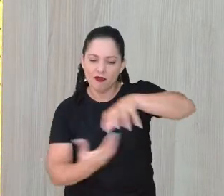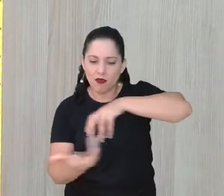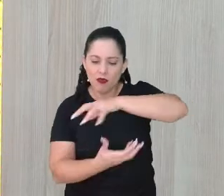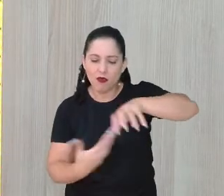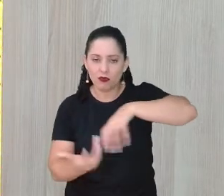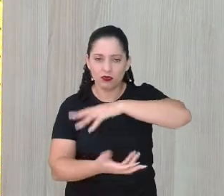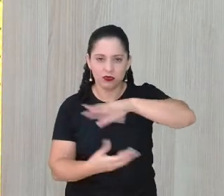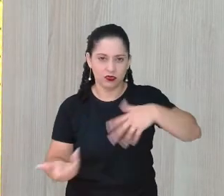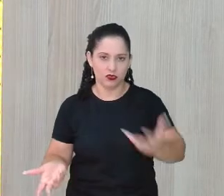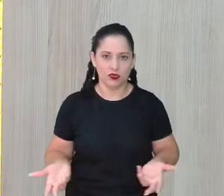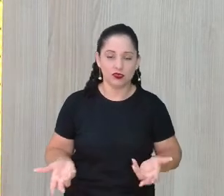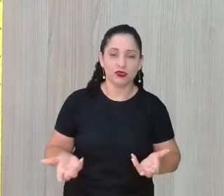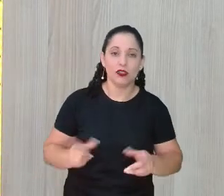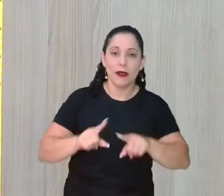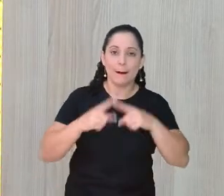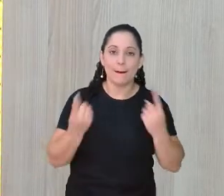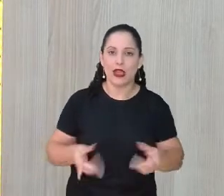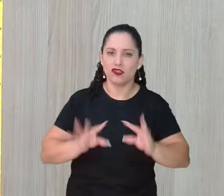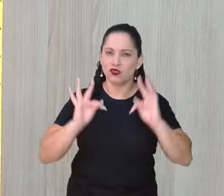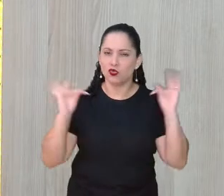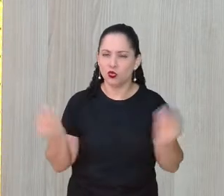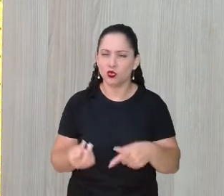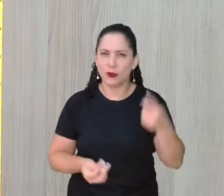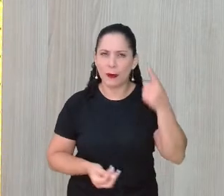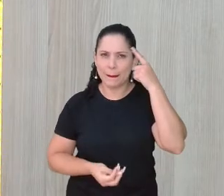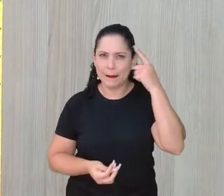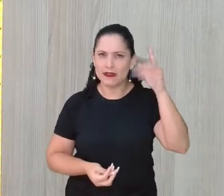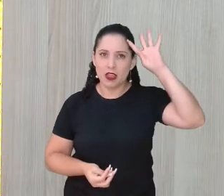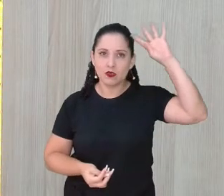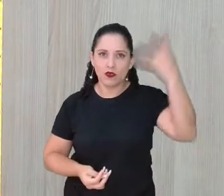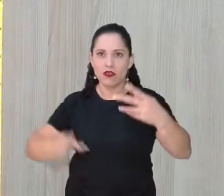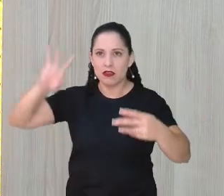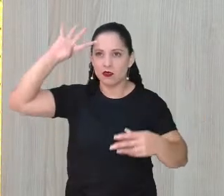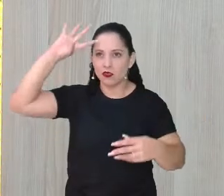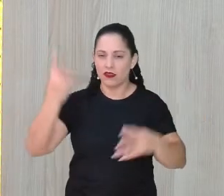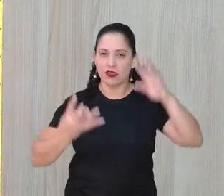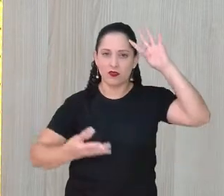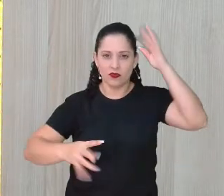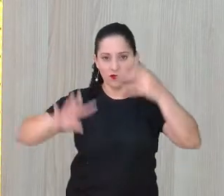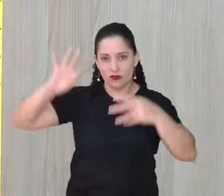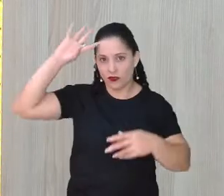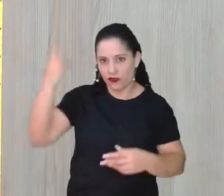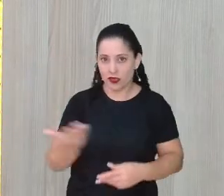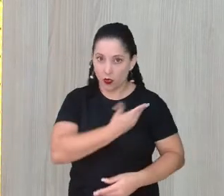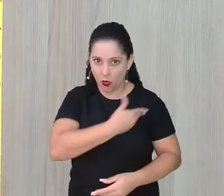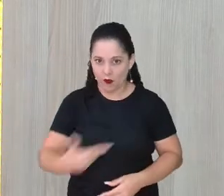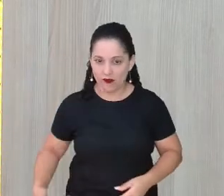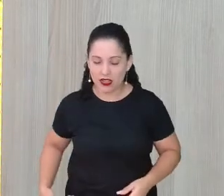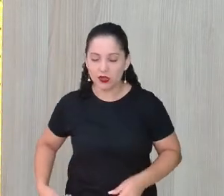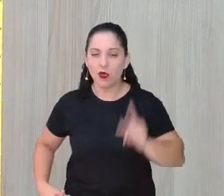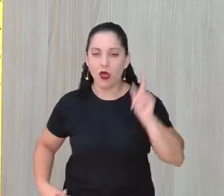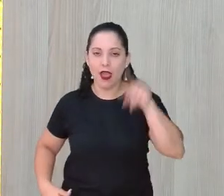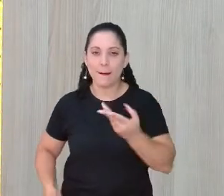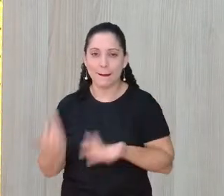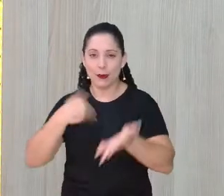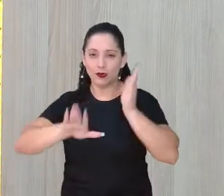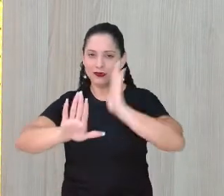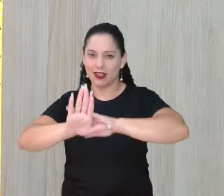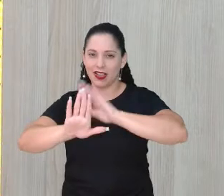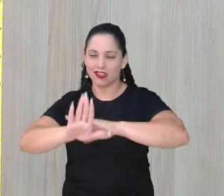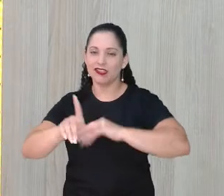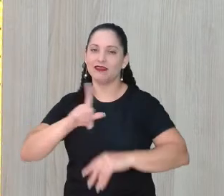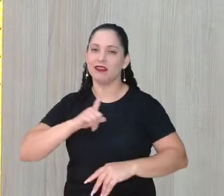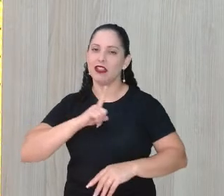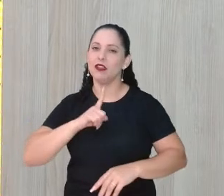Momentâneas, mas cada decisão, né, que esses governantes tomam, elas têm uma razão por trás.